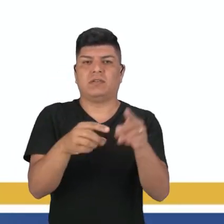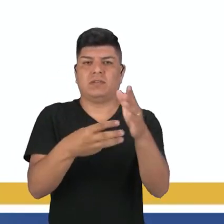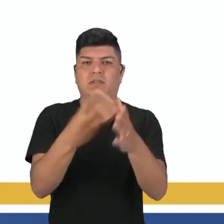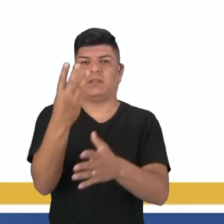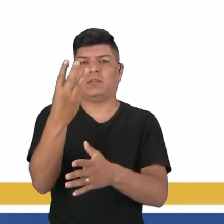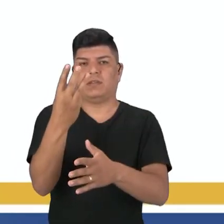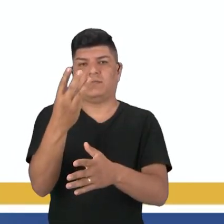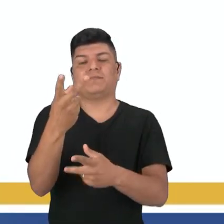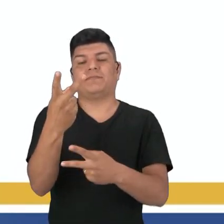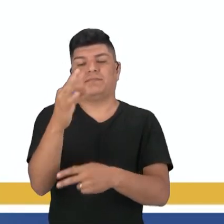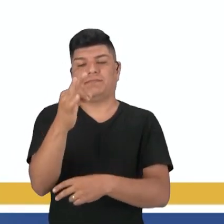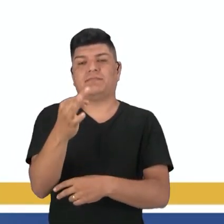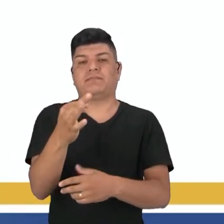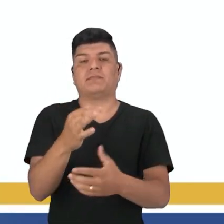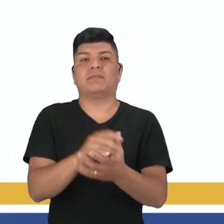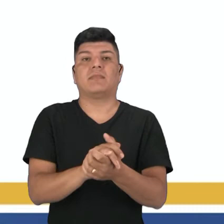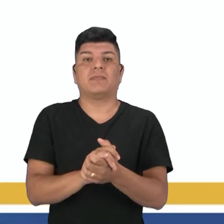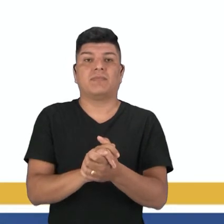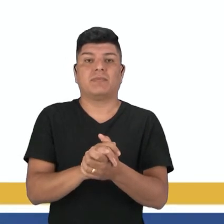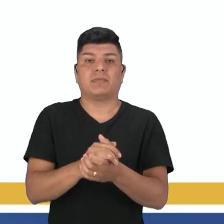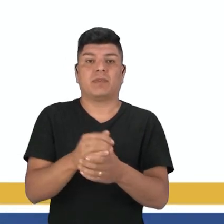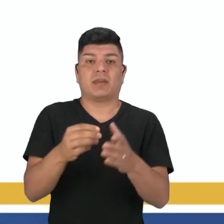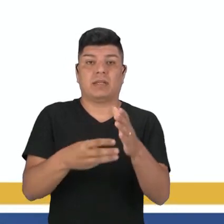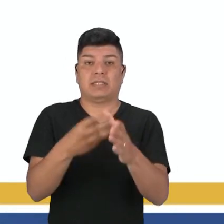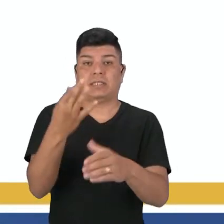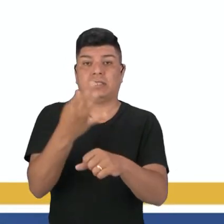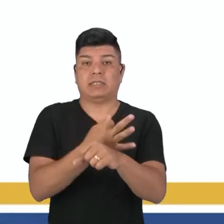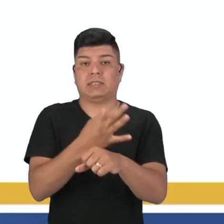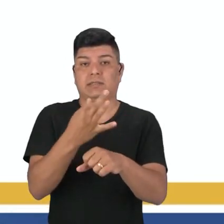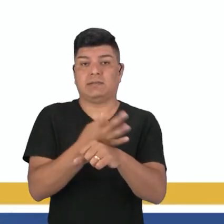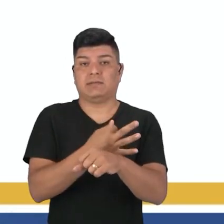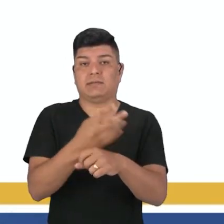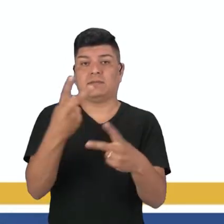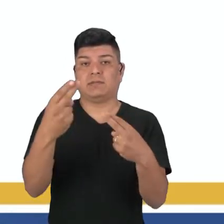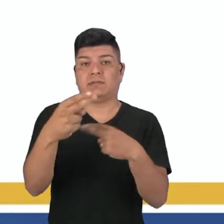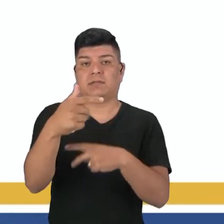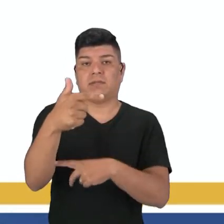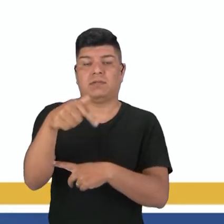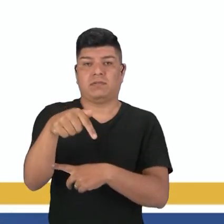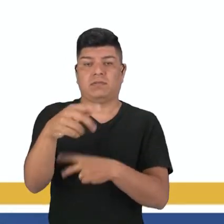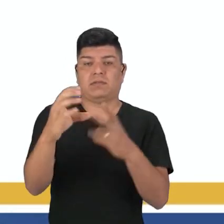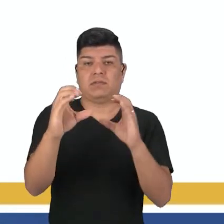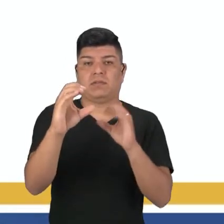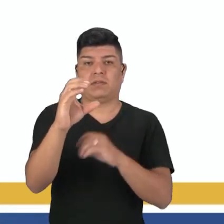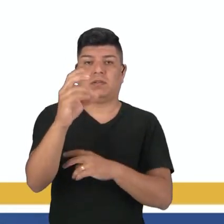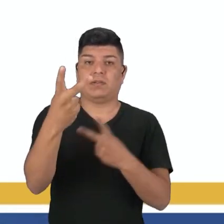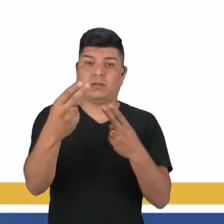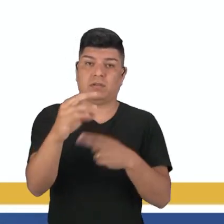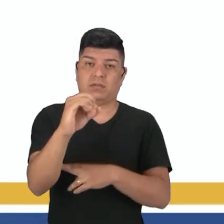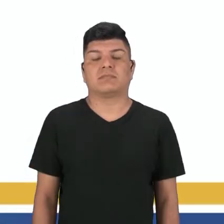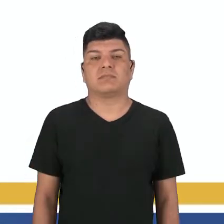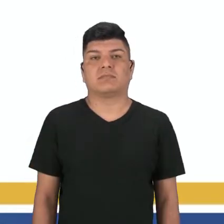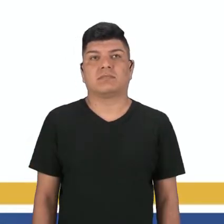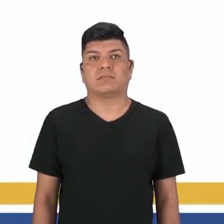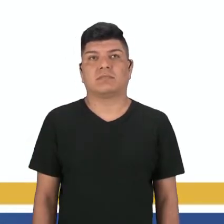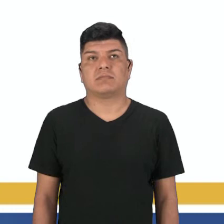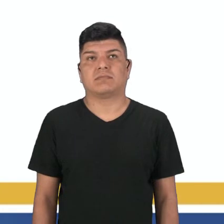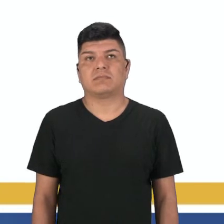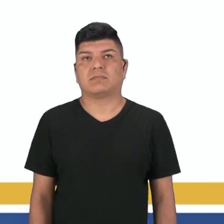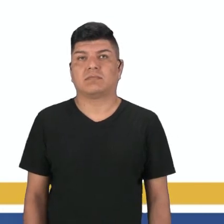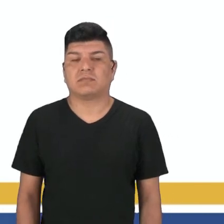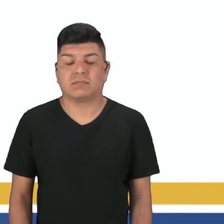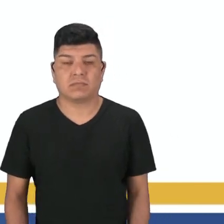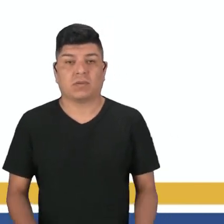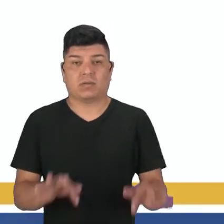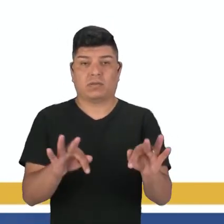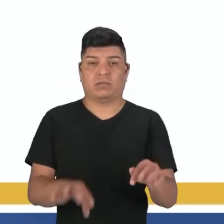3? Exatamente. Coube 3 vezes e deu exatamente 27 com o resto igual a 0. E agora a